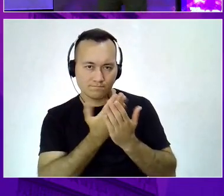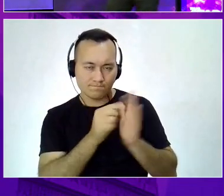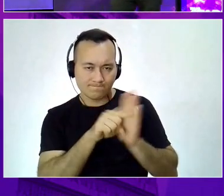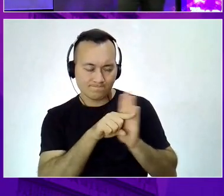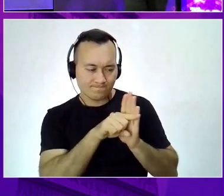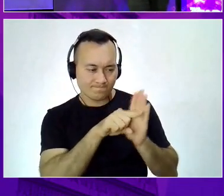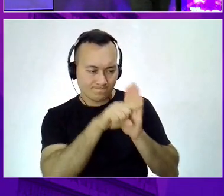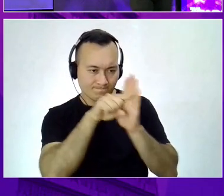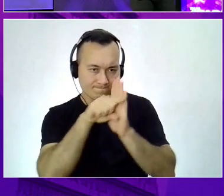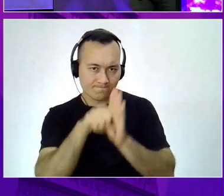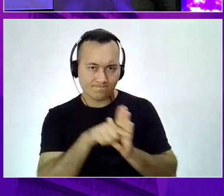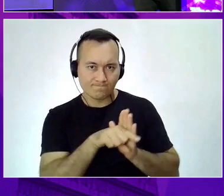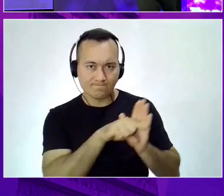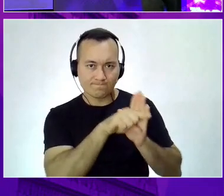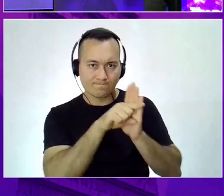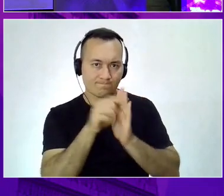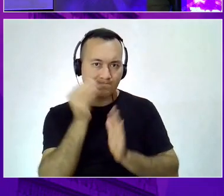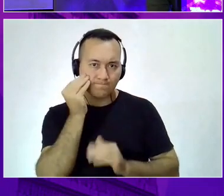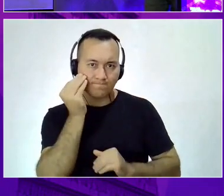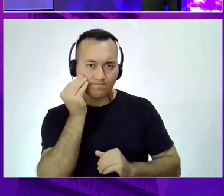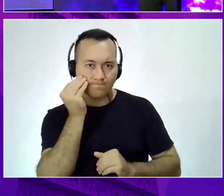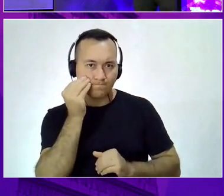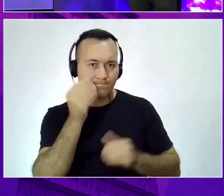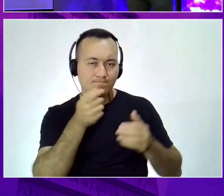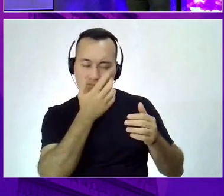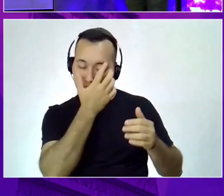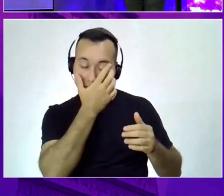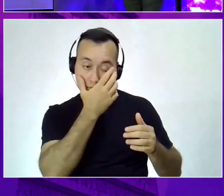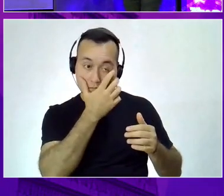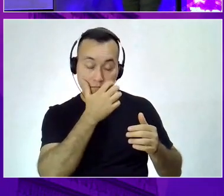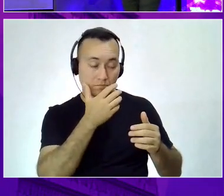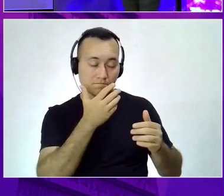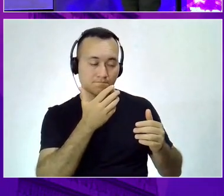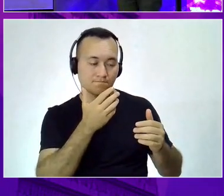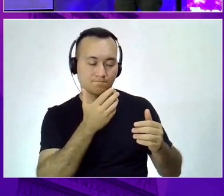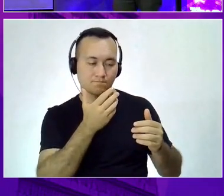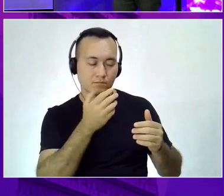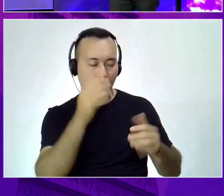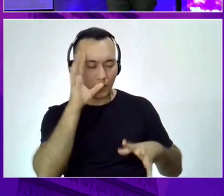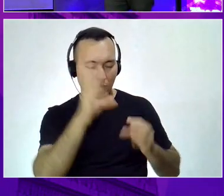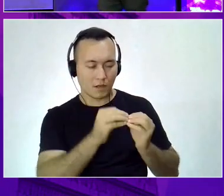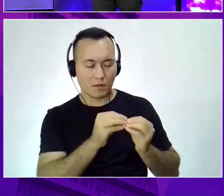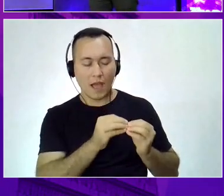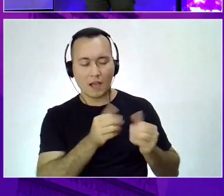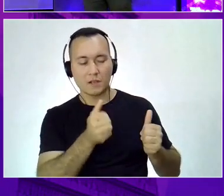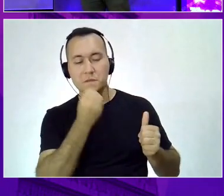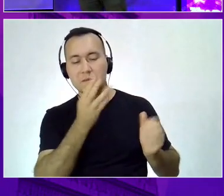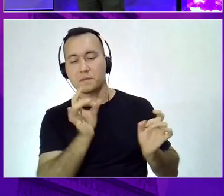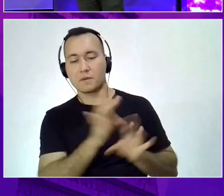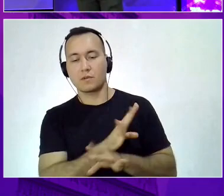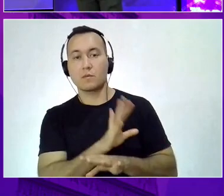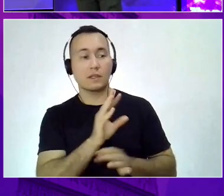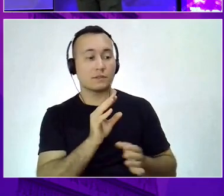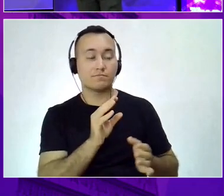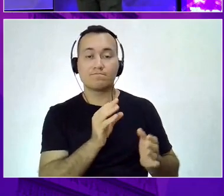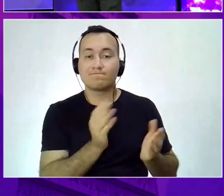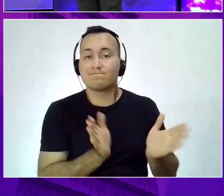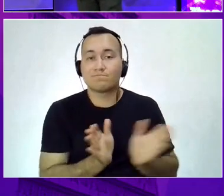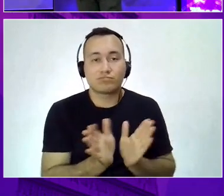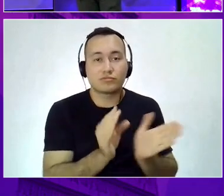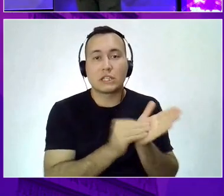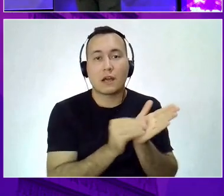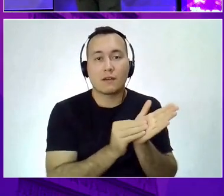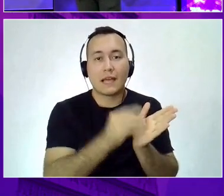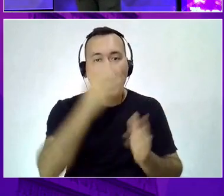com testes, a gente percebe oportunidades justamente nessa pré-produção. Quando o tester está ali olhando alguma coisa, ele